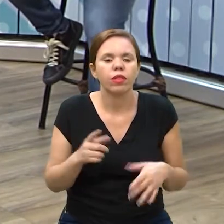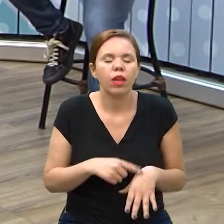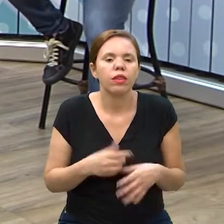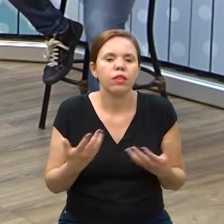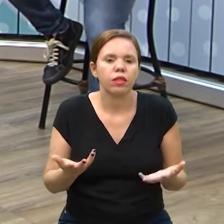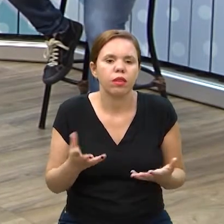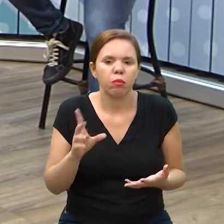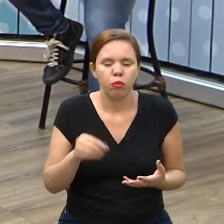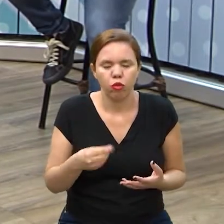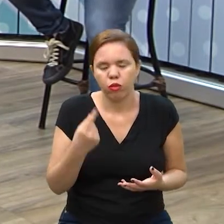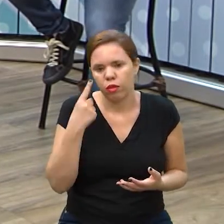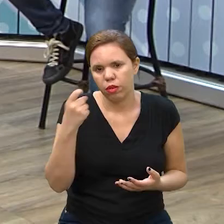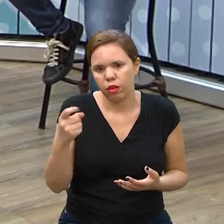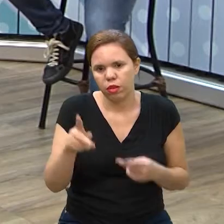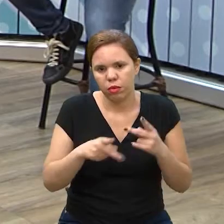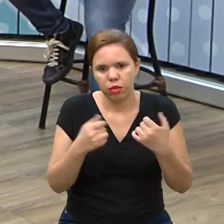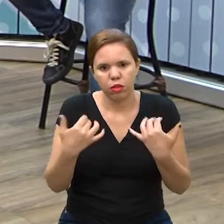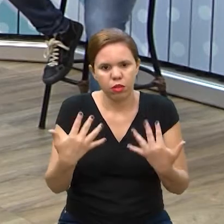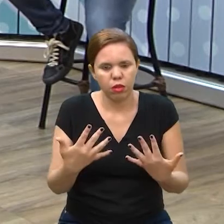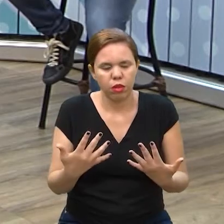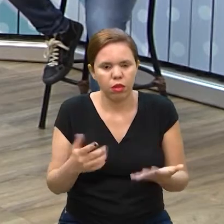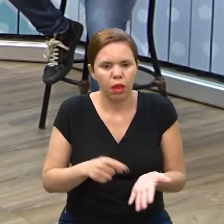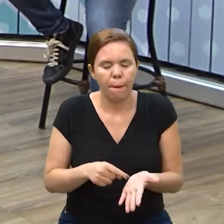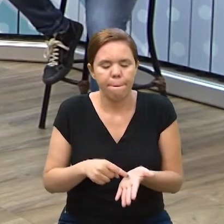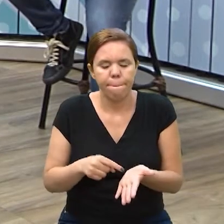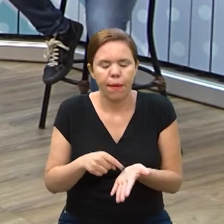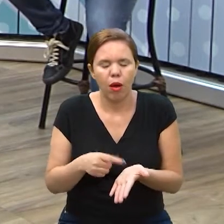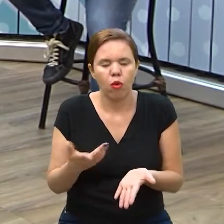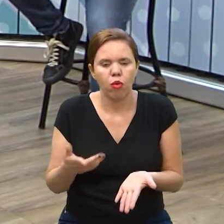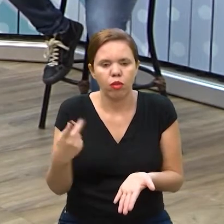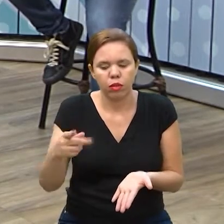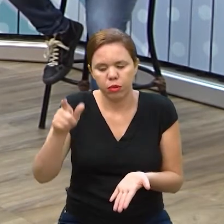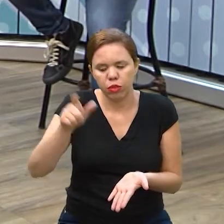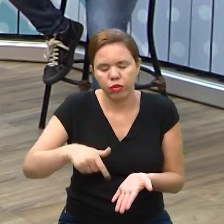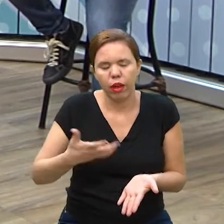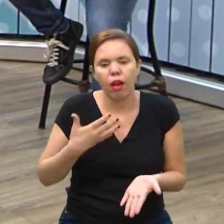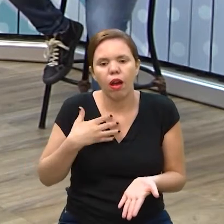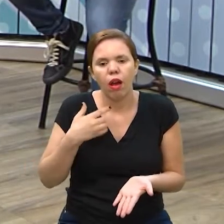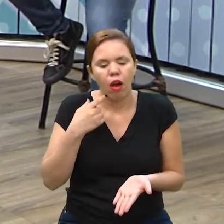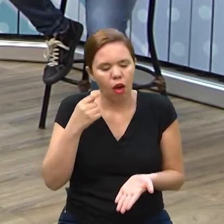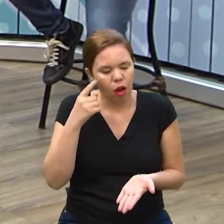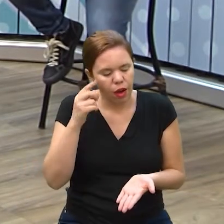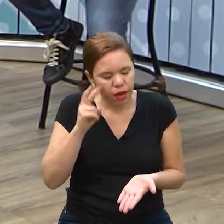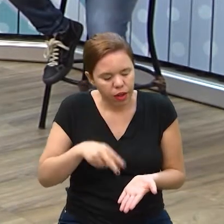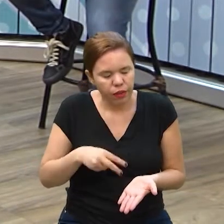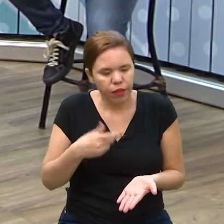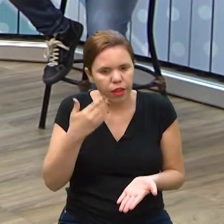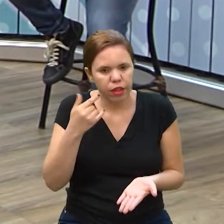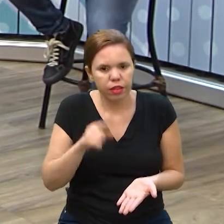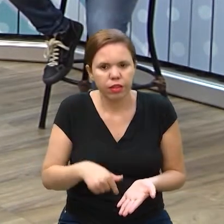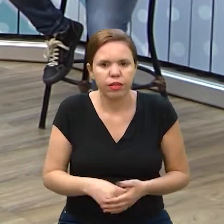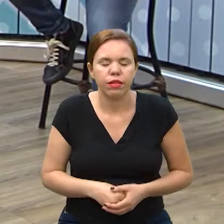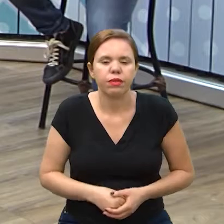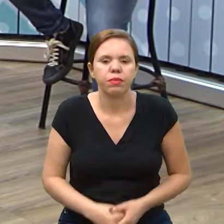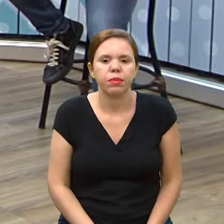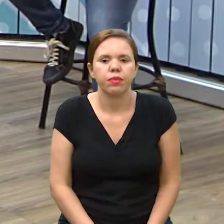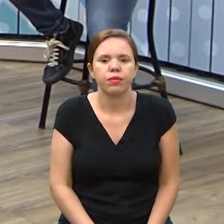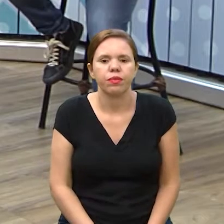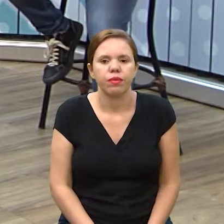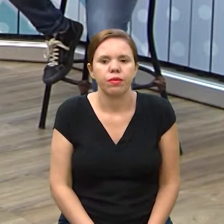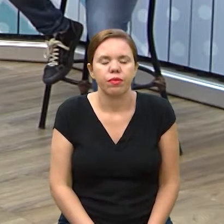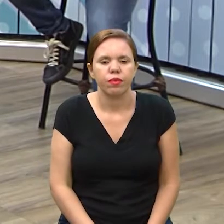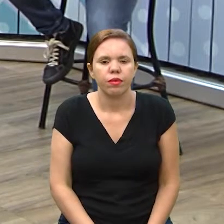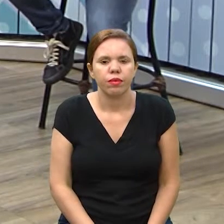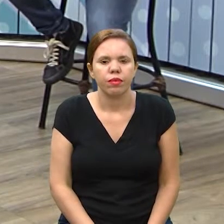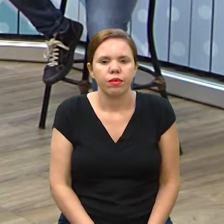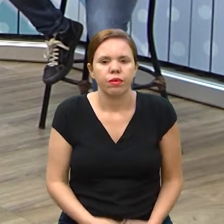você quiser, isso tem muito interesse do público, porque isso está na mão dele, né? Ele é que diz a hora que ele quer consumir aquilo ali. Olha só,